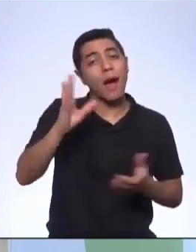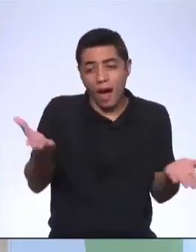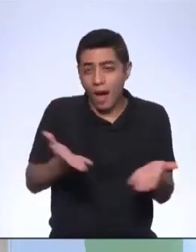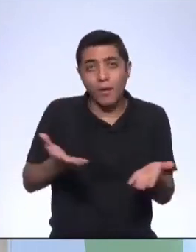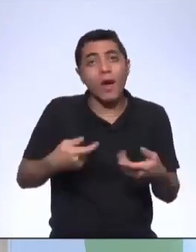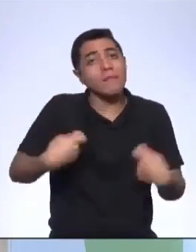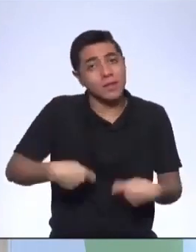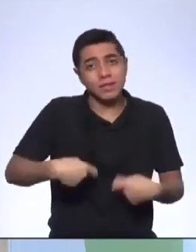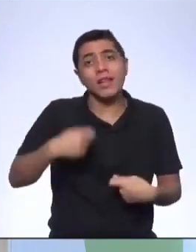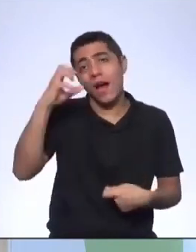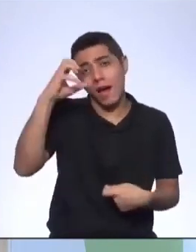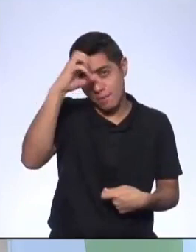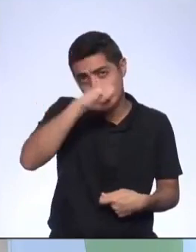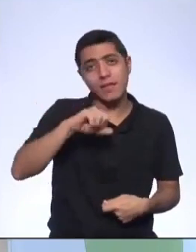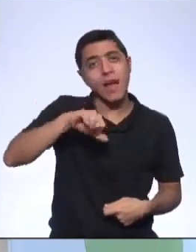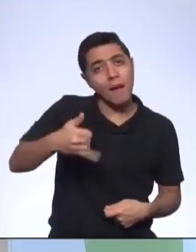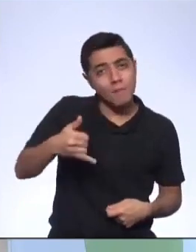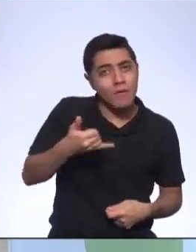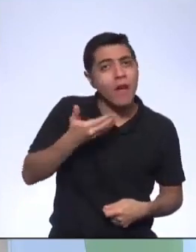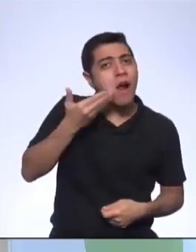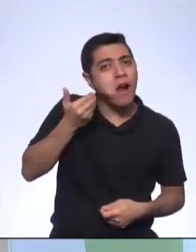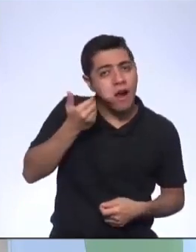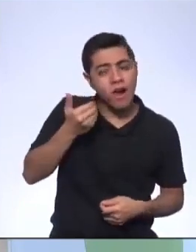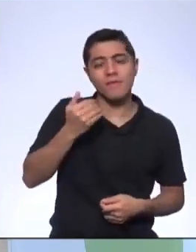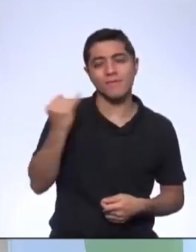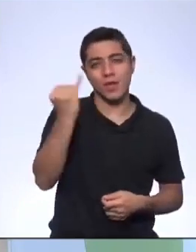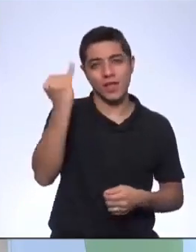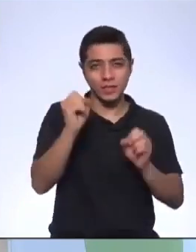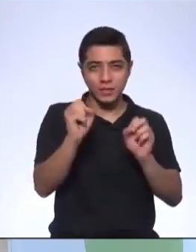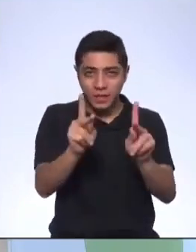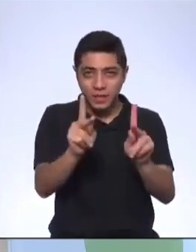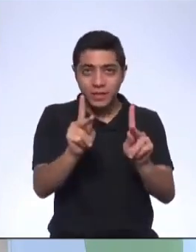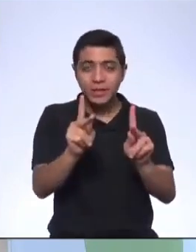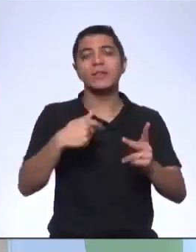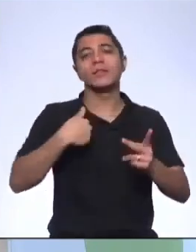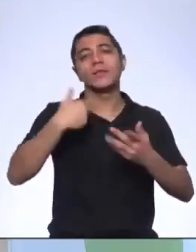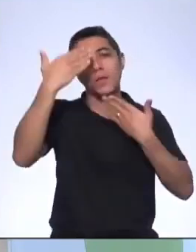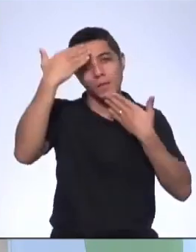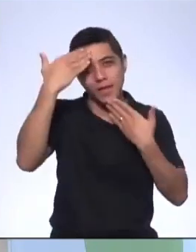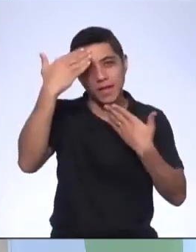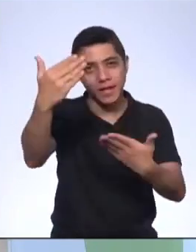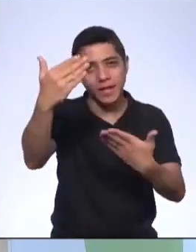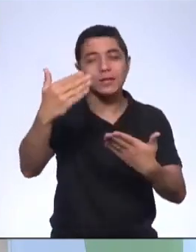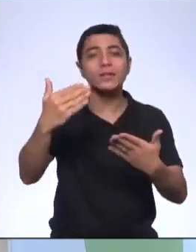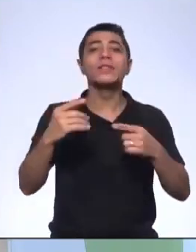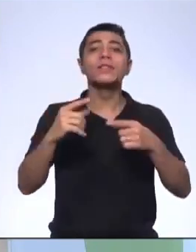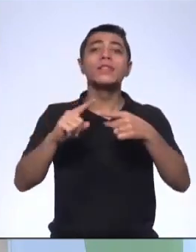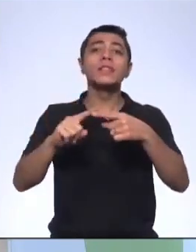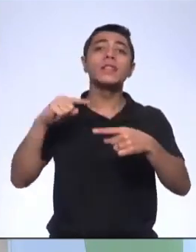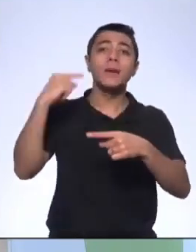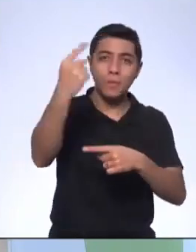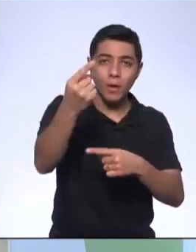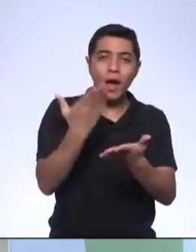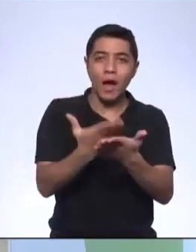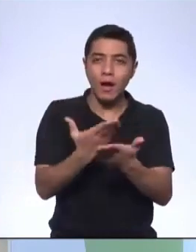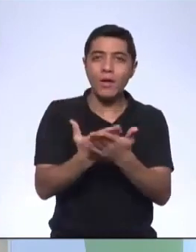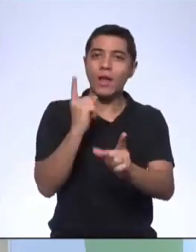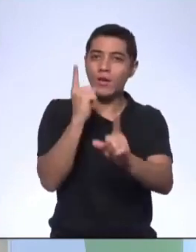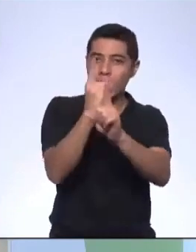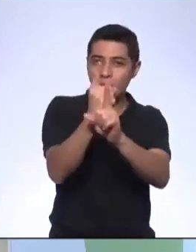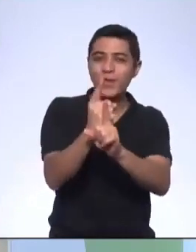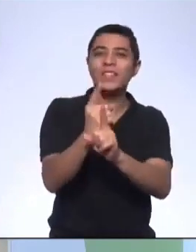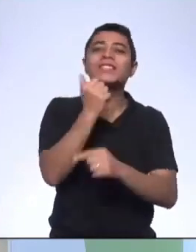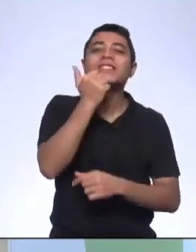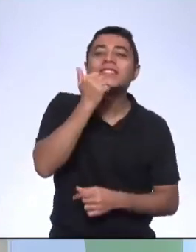o máximo de conhecimento. Tá ok? Muito obrigado. E nos vemos então aí na próxima aula de